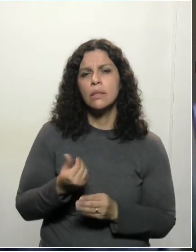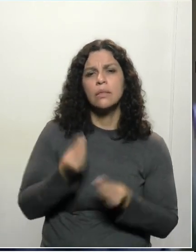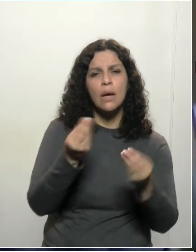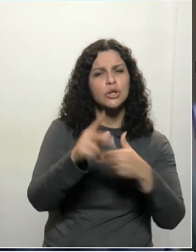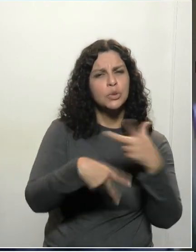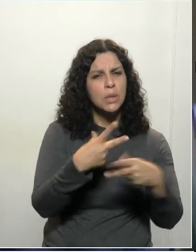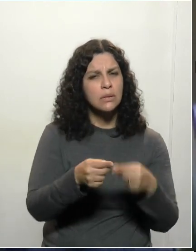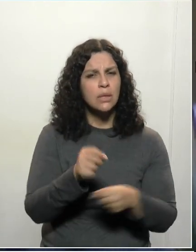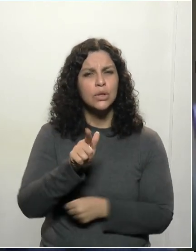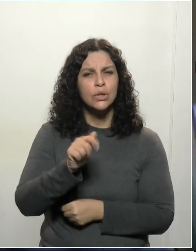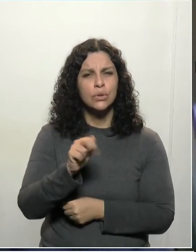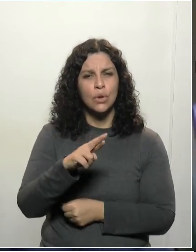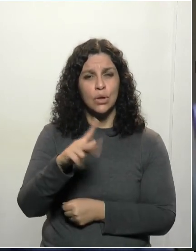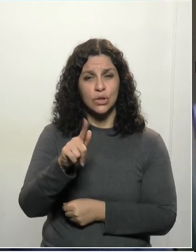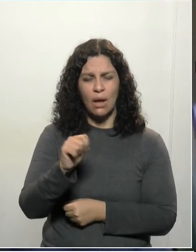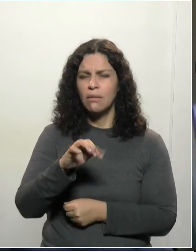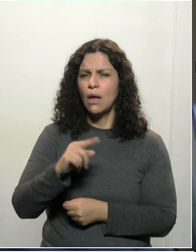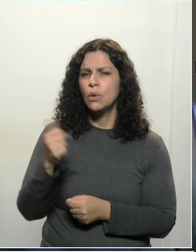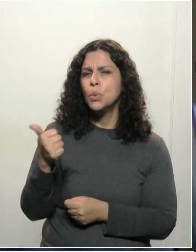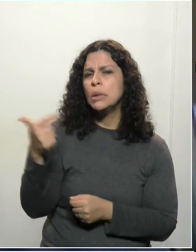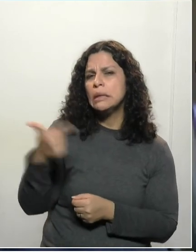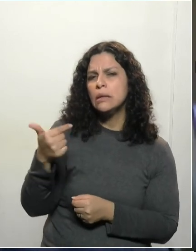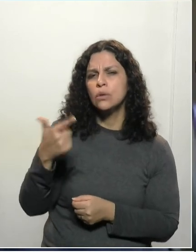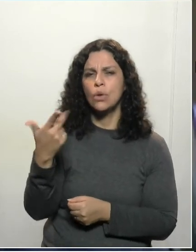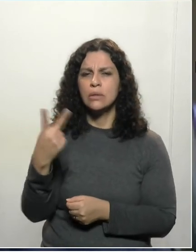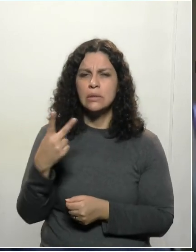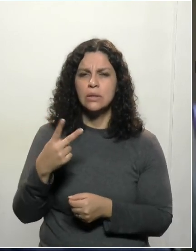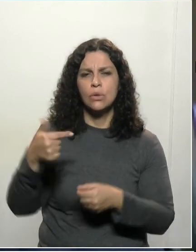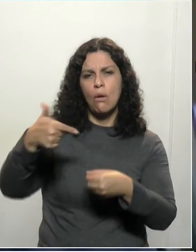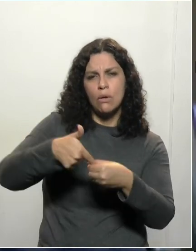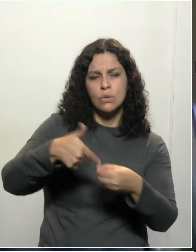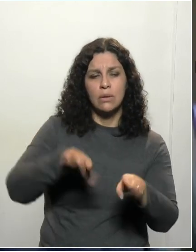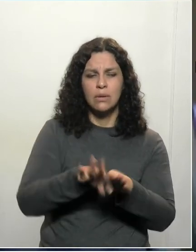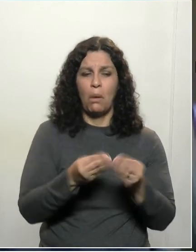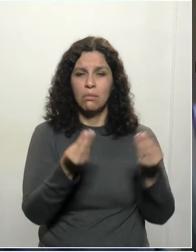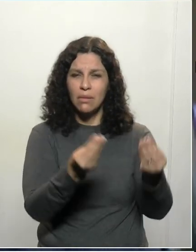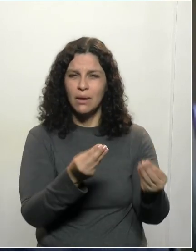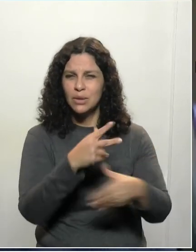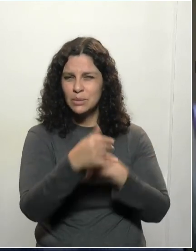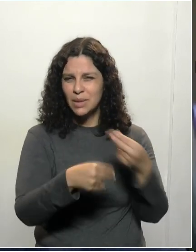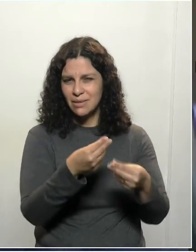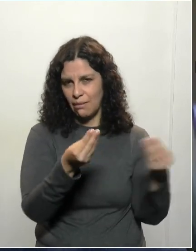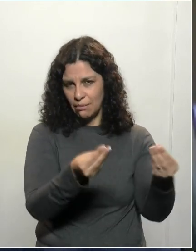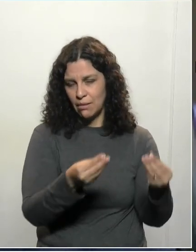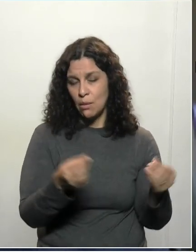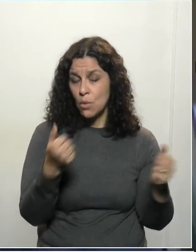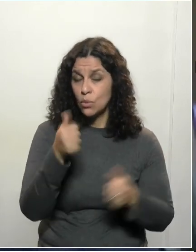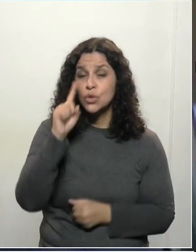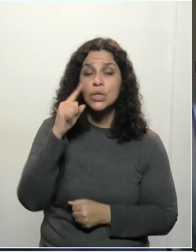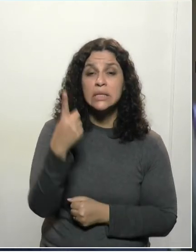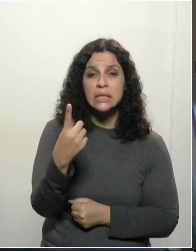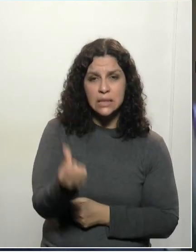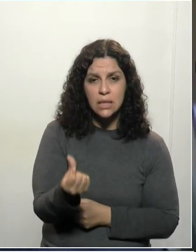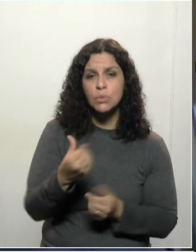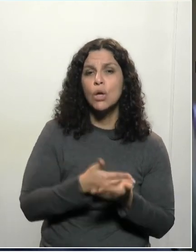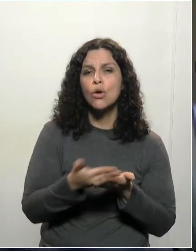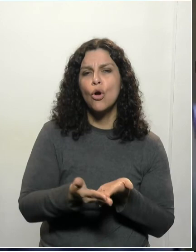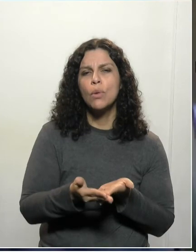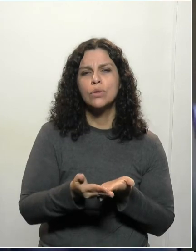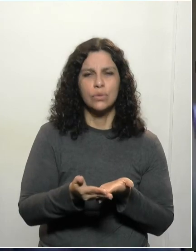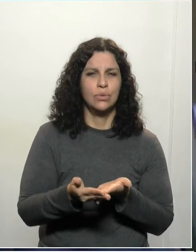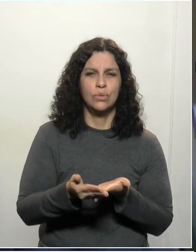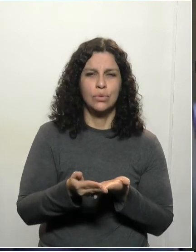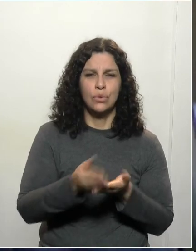vai ser, puxa, muito válido para os nossos entregadores. E a data, seu presidente, do dia 16, é por causa do começo da